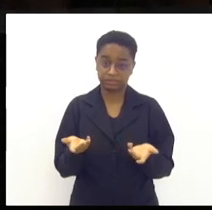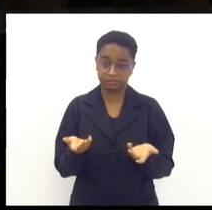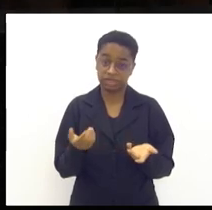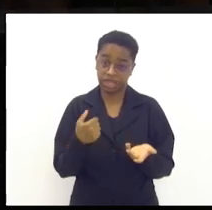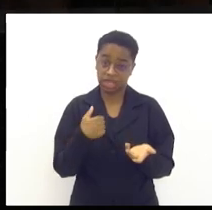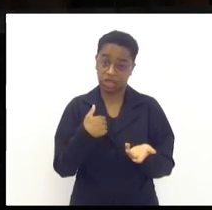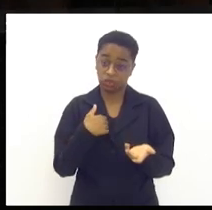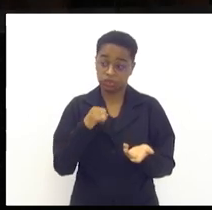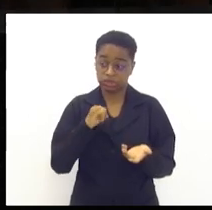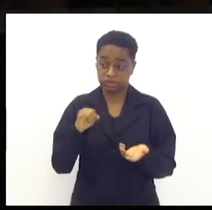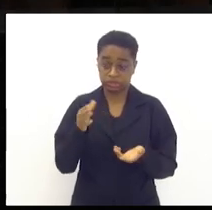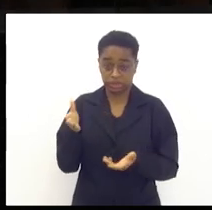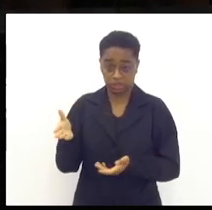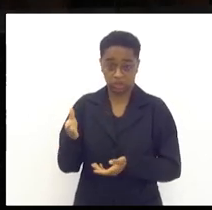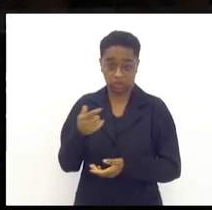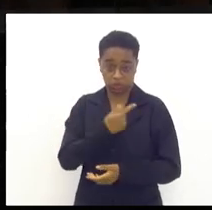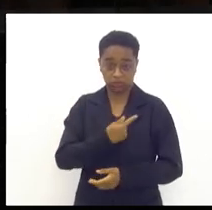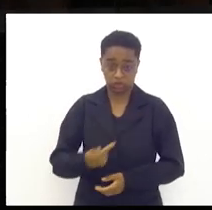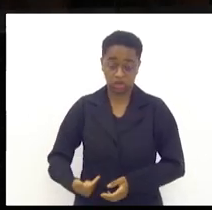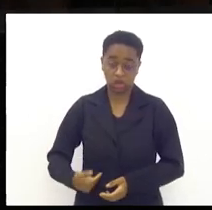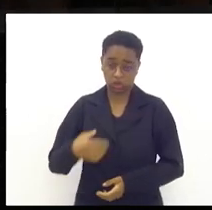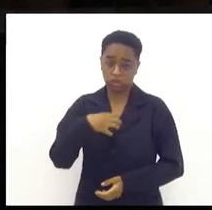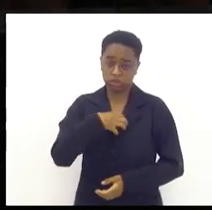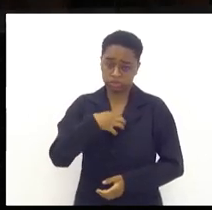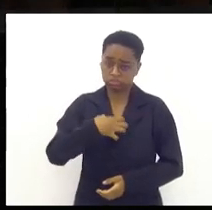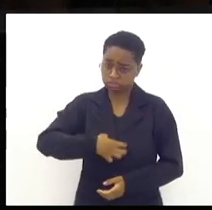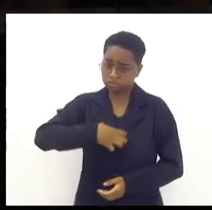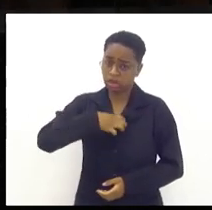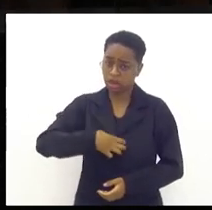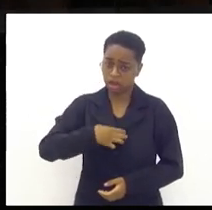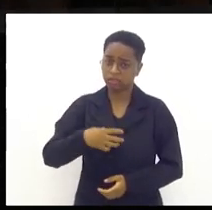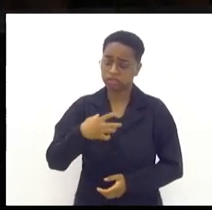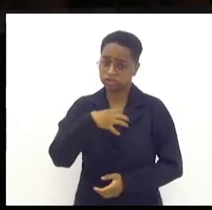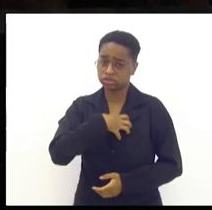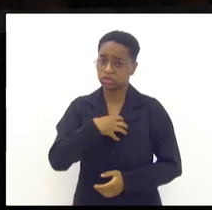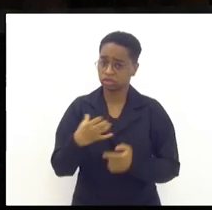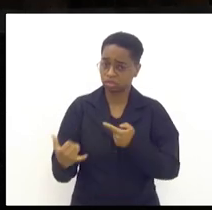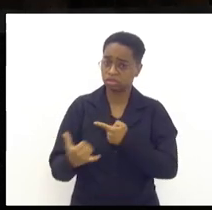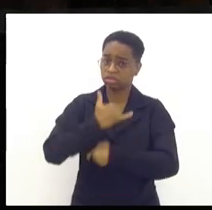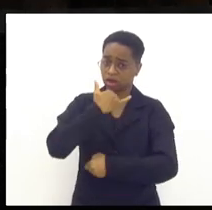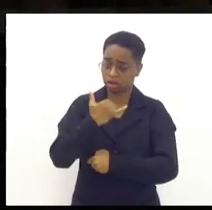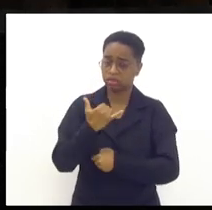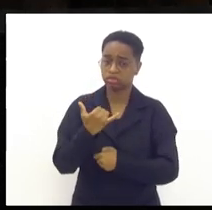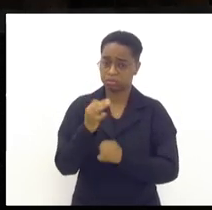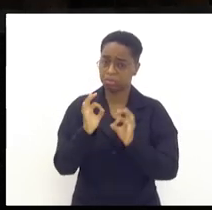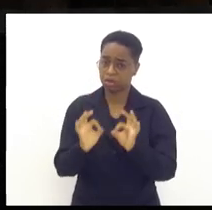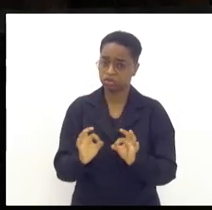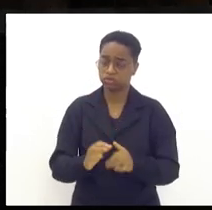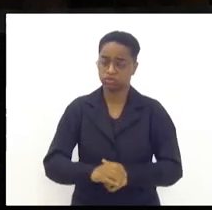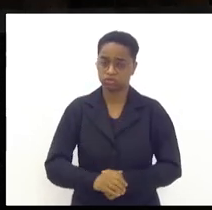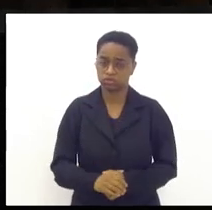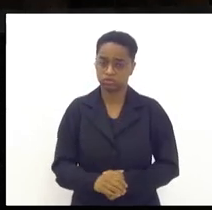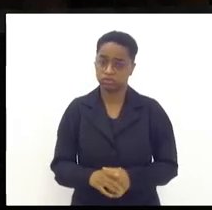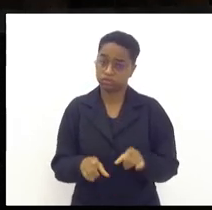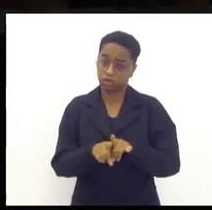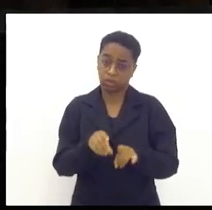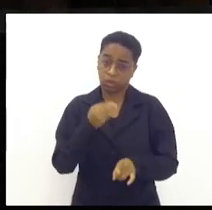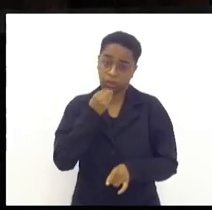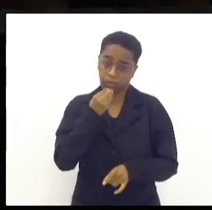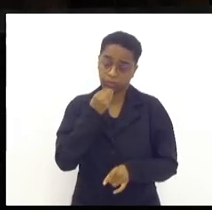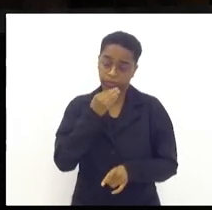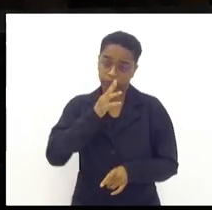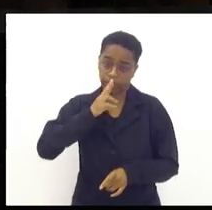estaria assim, sentindo profundamente indignado, traído, usurpado, e claro que a